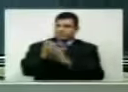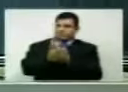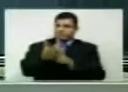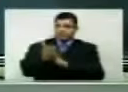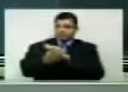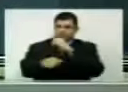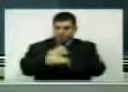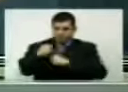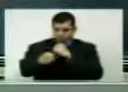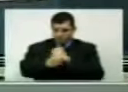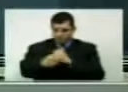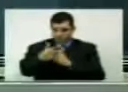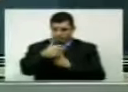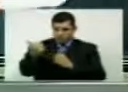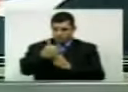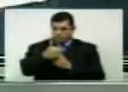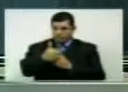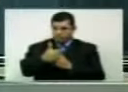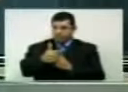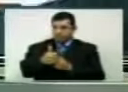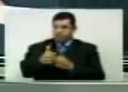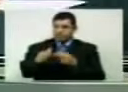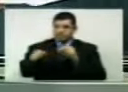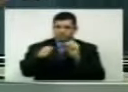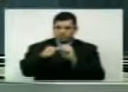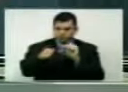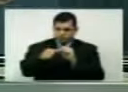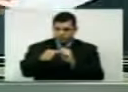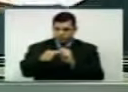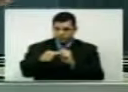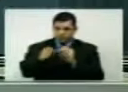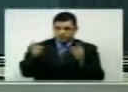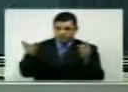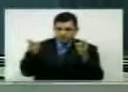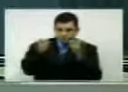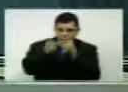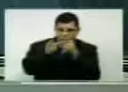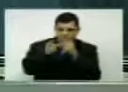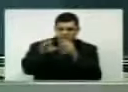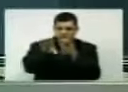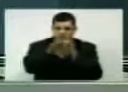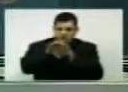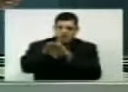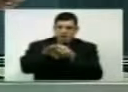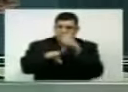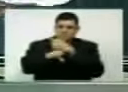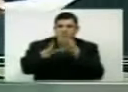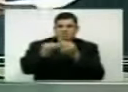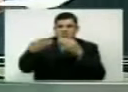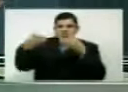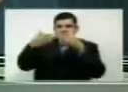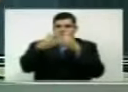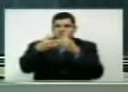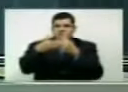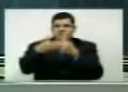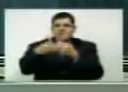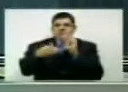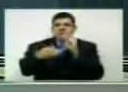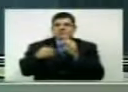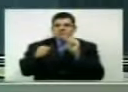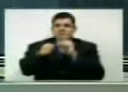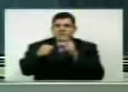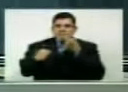para 2011. Em 2011, o executado foi menor, foi igual ali, muito próximo do